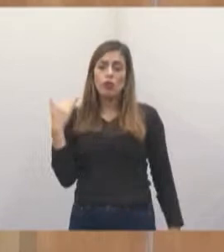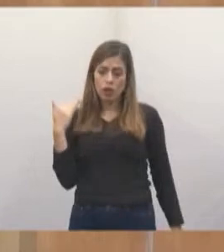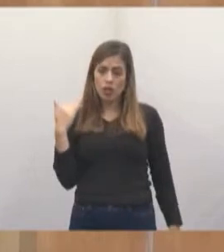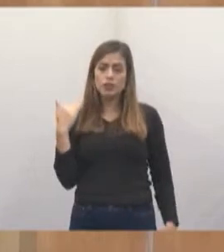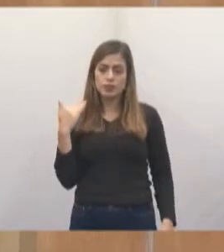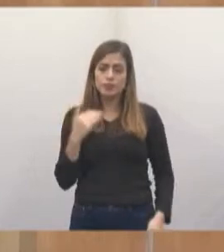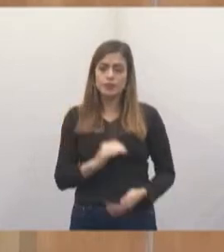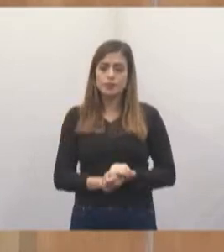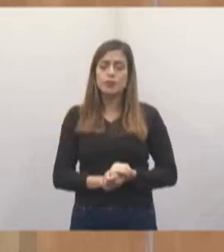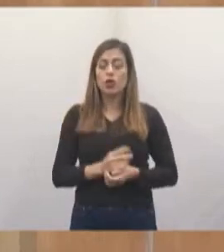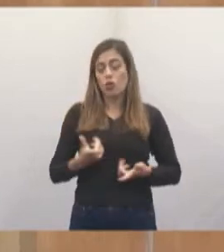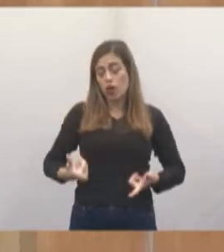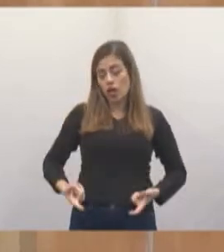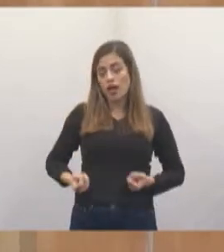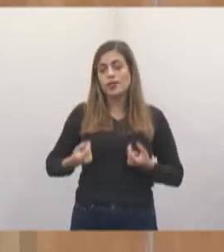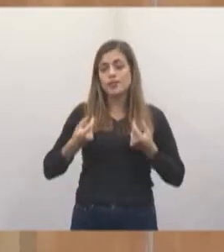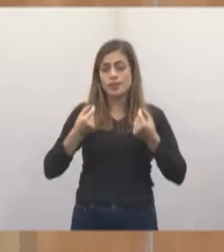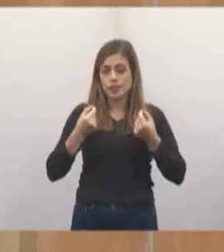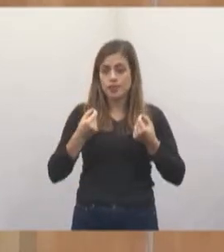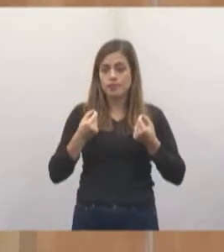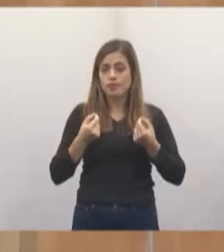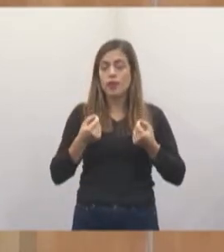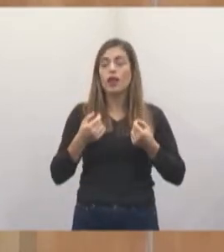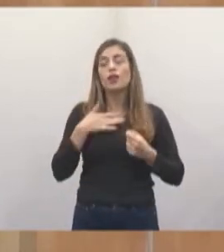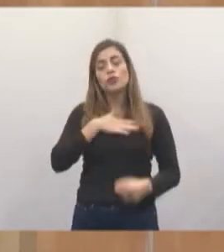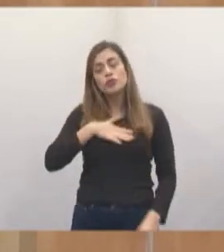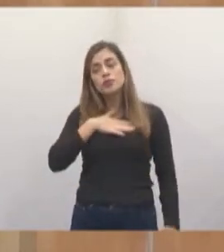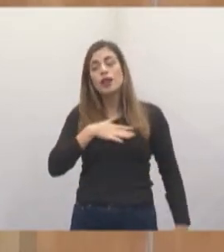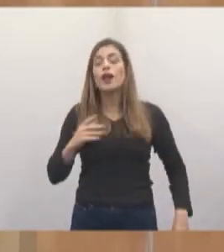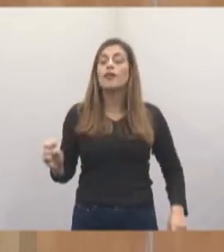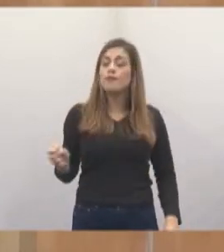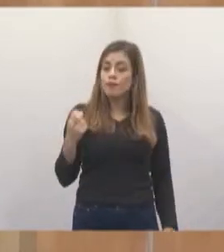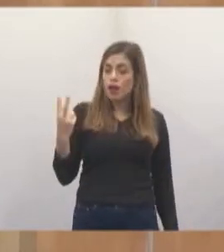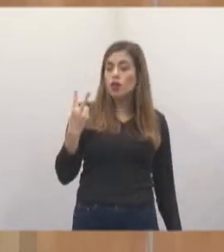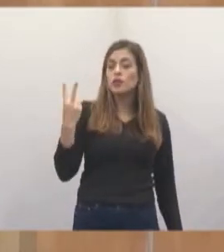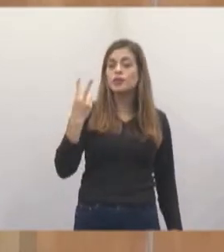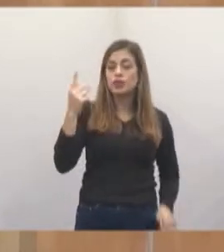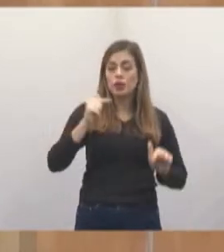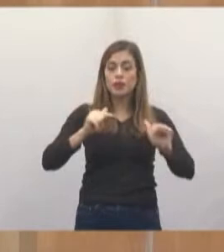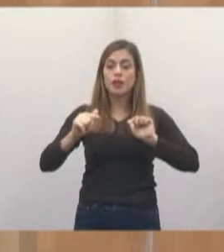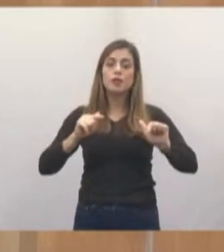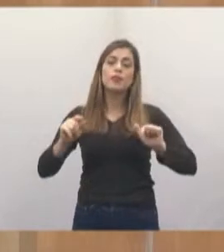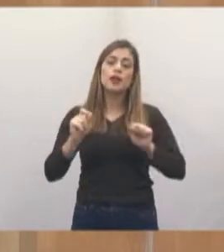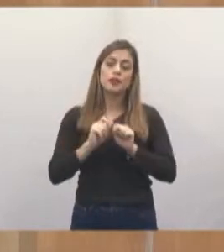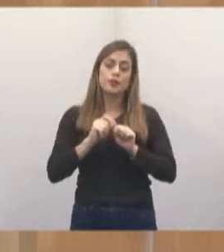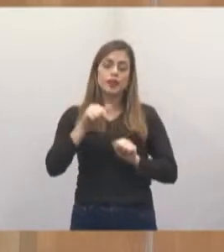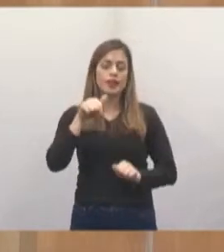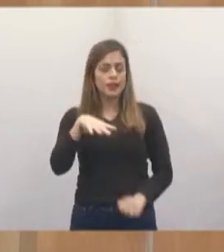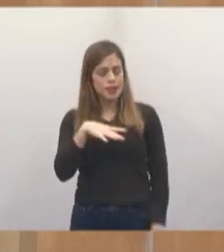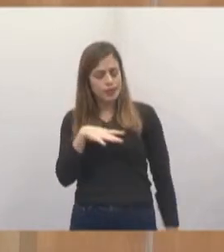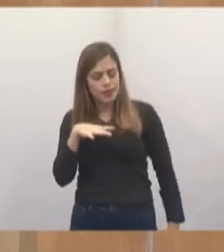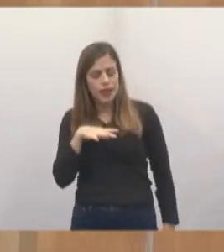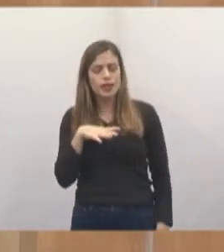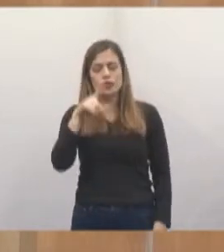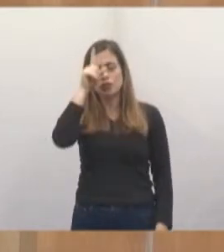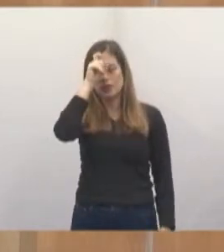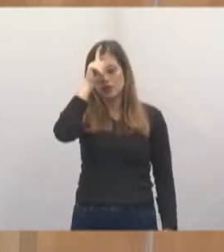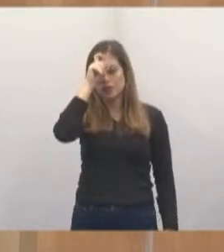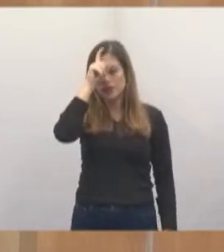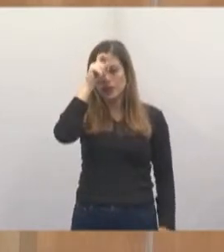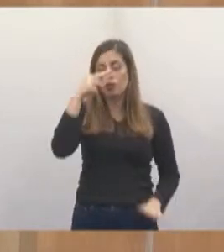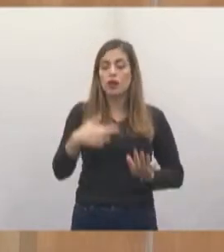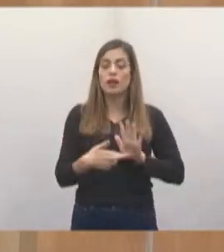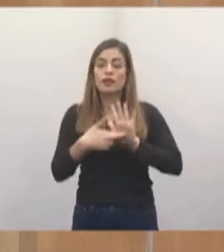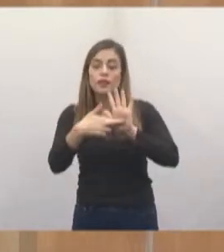né, de valorizar o trabalho que é feito aqui na nossa cidade, né, através do hospital, que é especialista em referência na questão do tratamento em